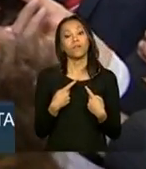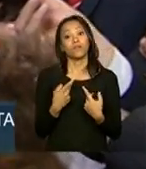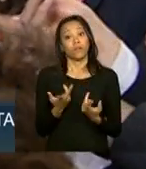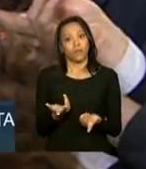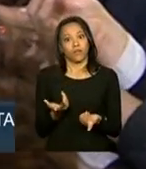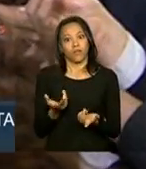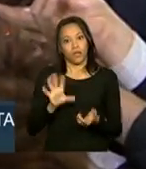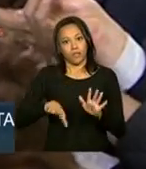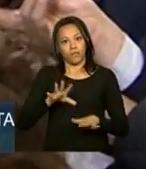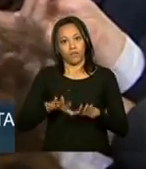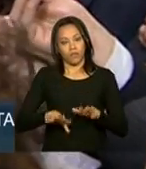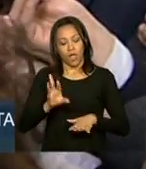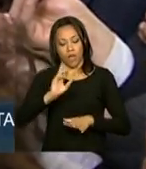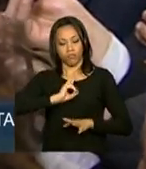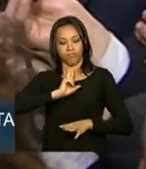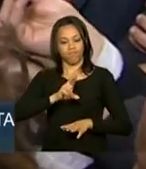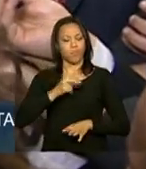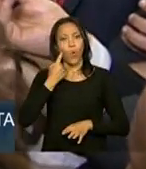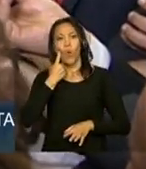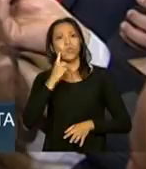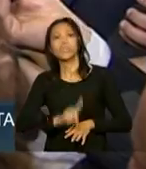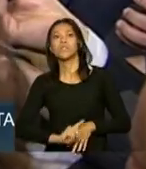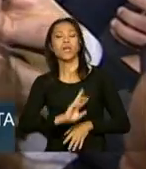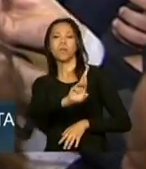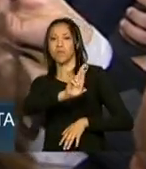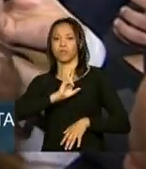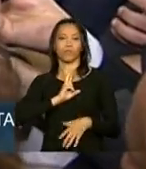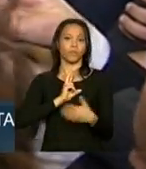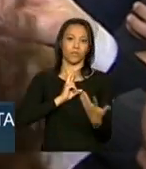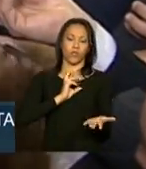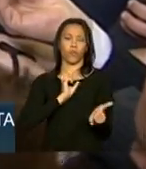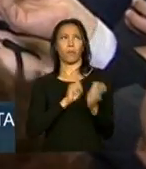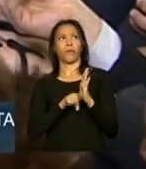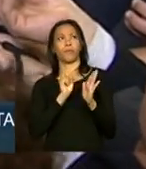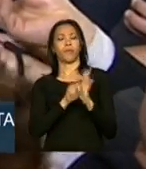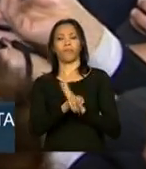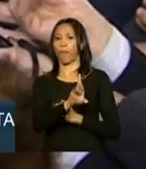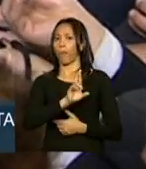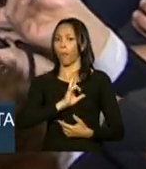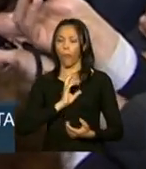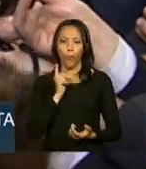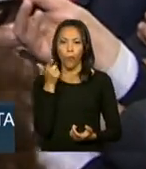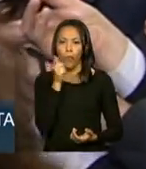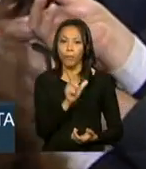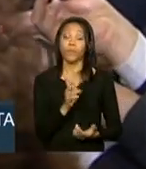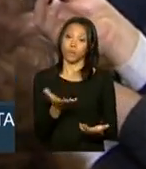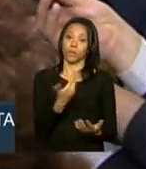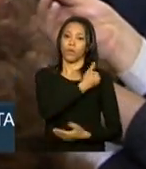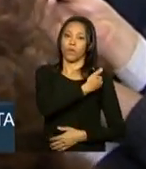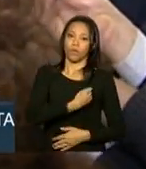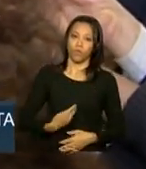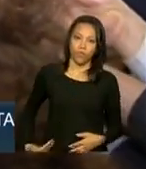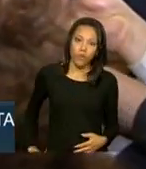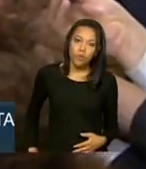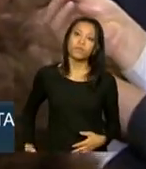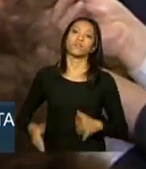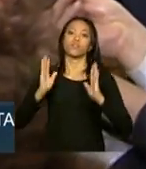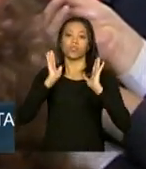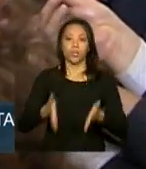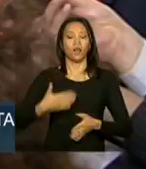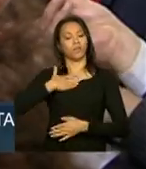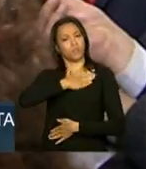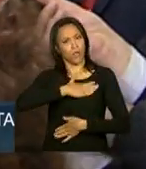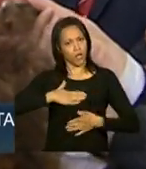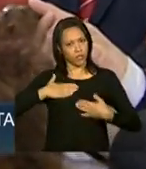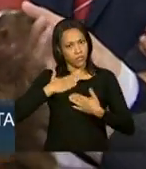muito ignorantes. Não conseguem me responder. Então, eu quero dizer o seguinte, o governo está satisfeito